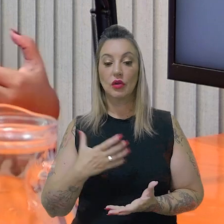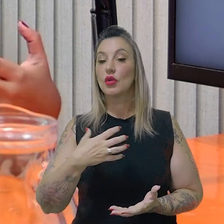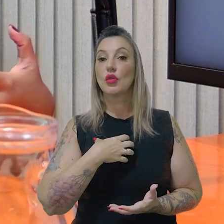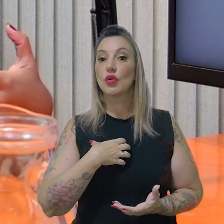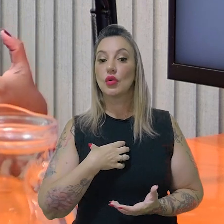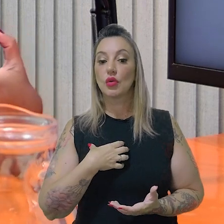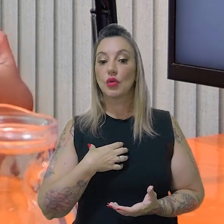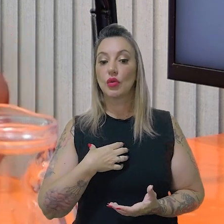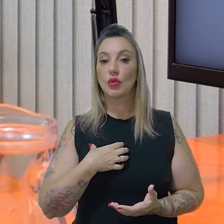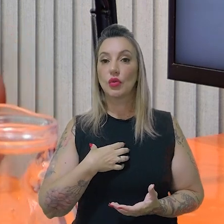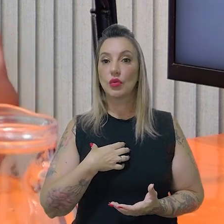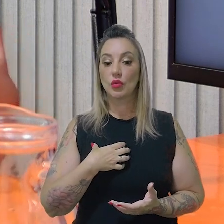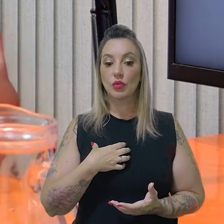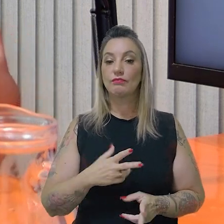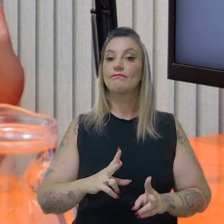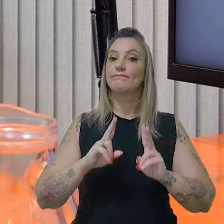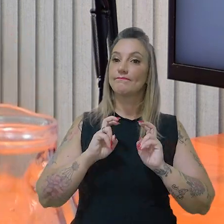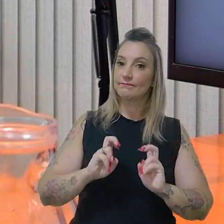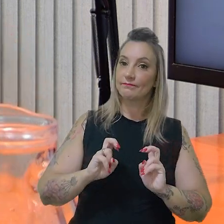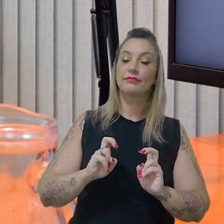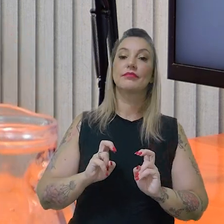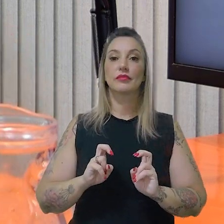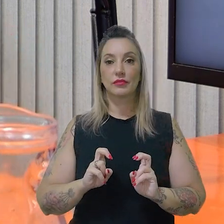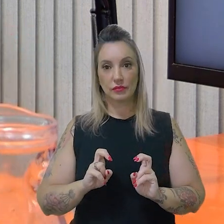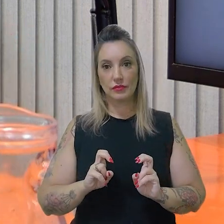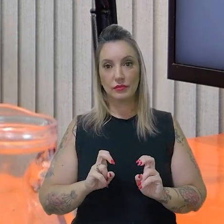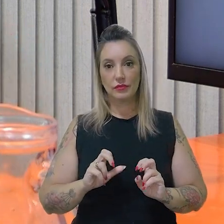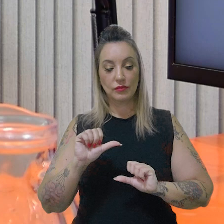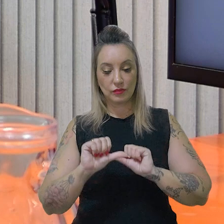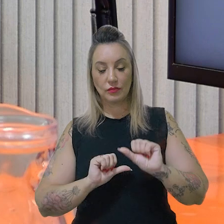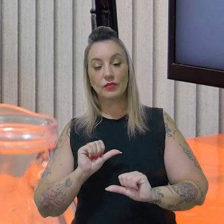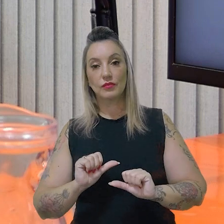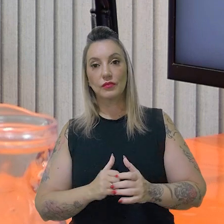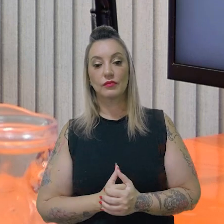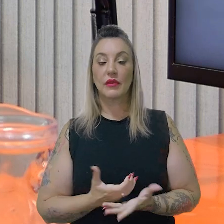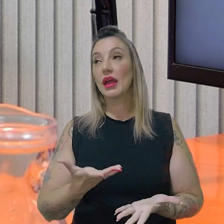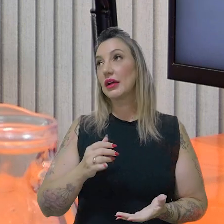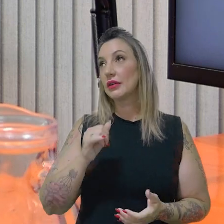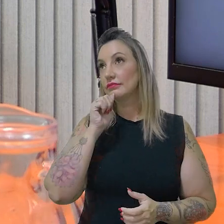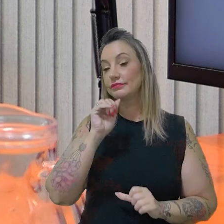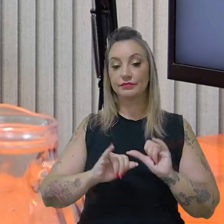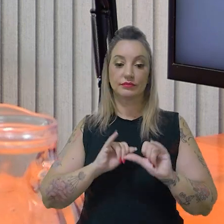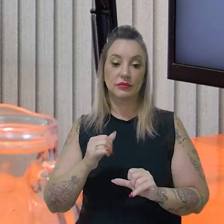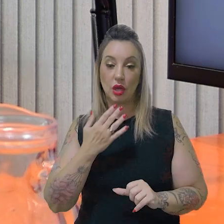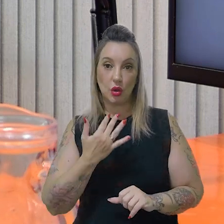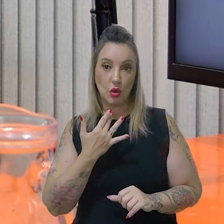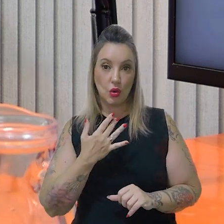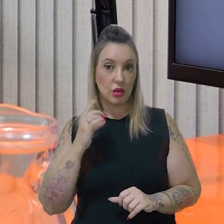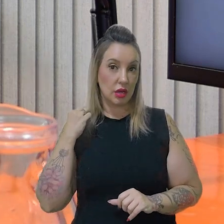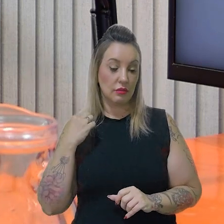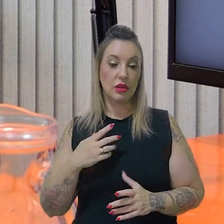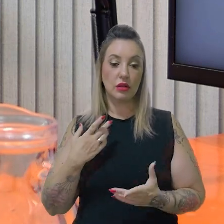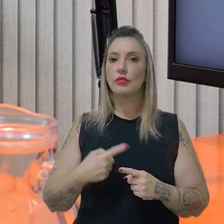tão extremo ah perceba a a mudança Ah eu vou mudar vou mudar sim a cor do cabelo mas